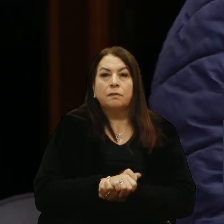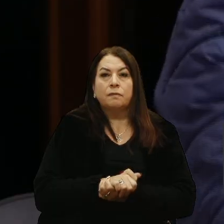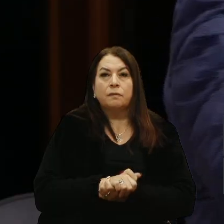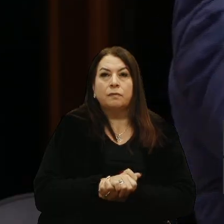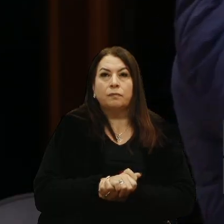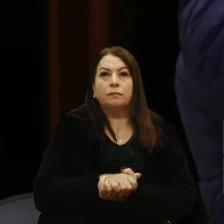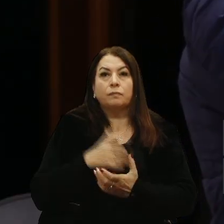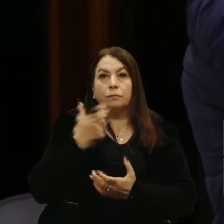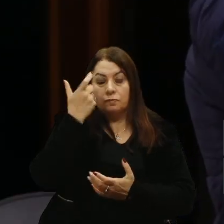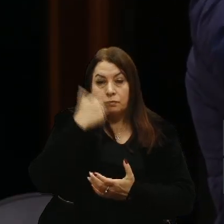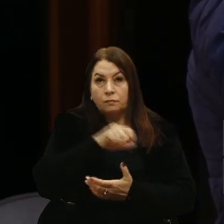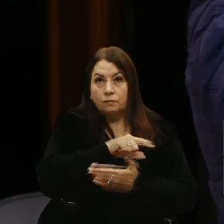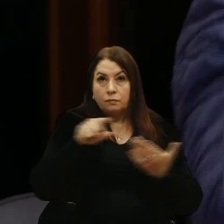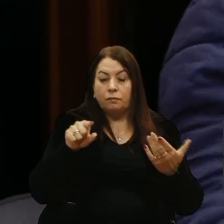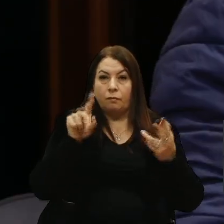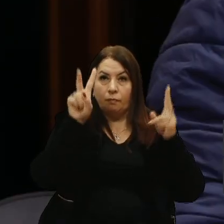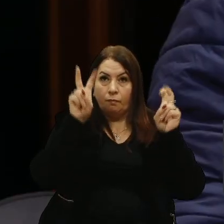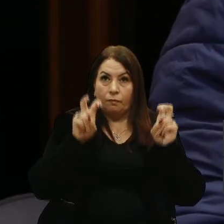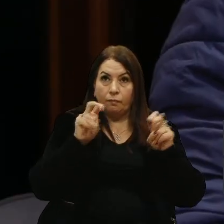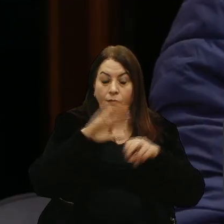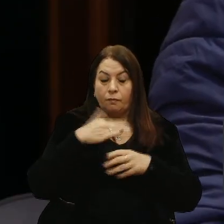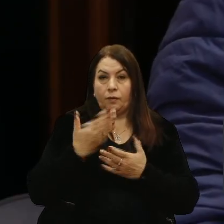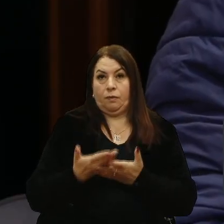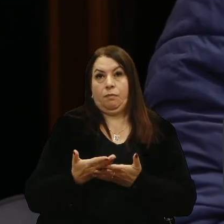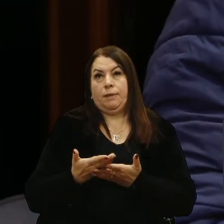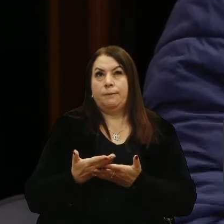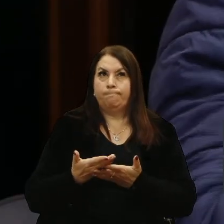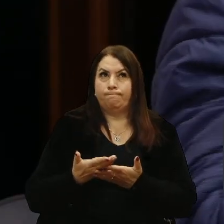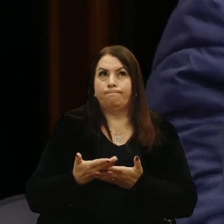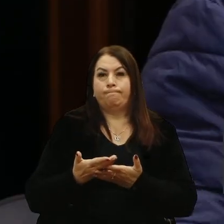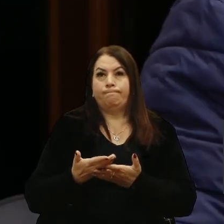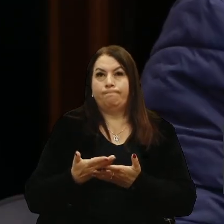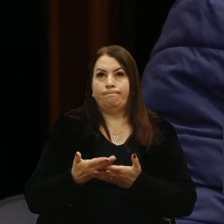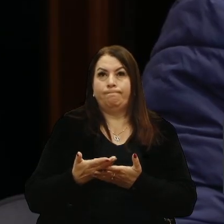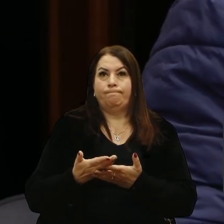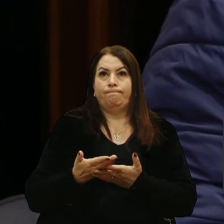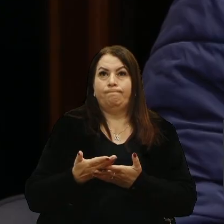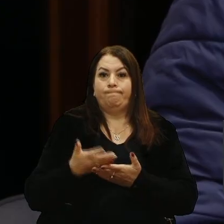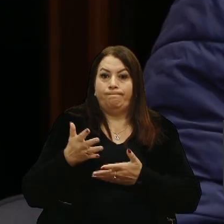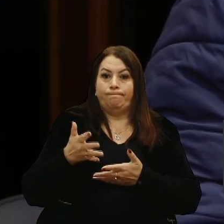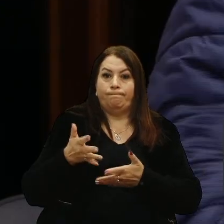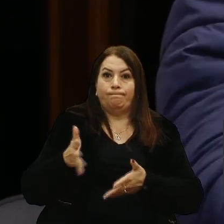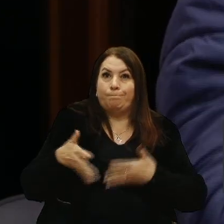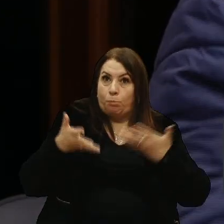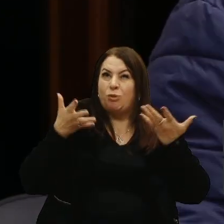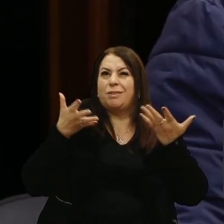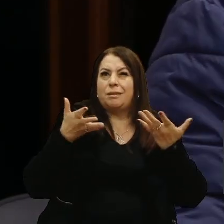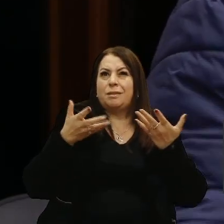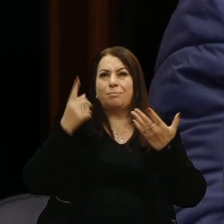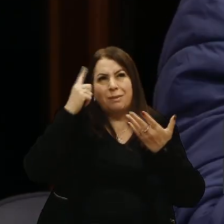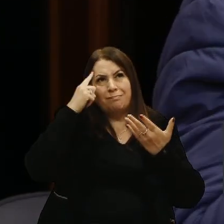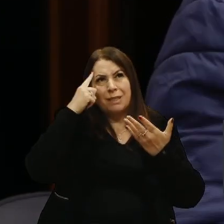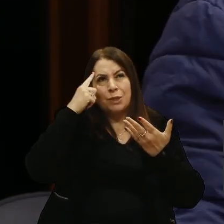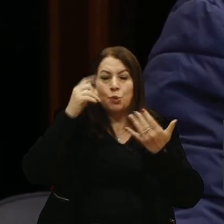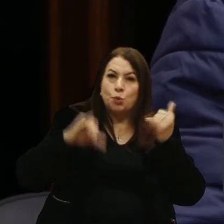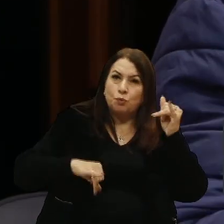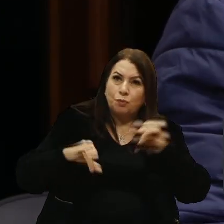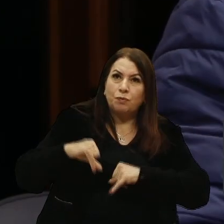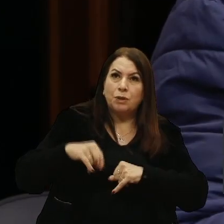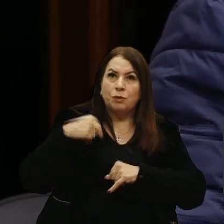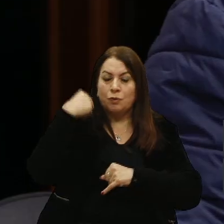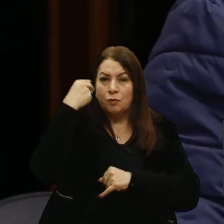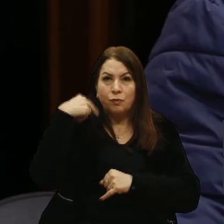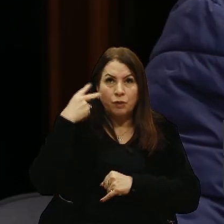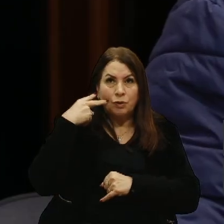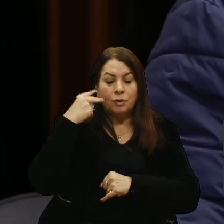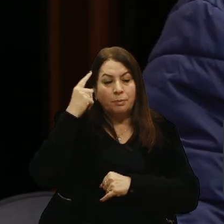Então, eu acho assim, dos temas que mais me mobiliza e me faz sofrer enquanto vereador e